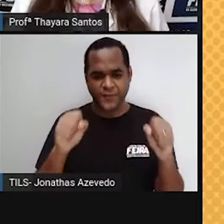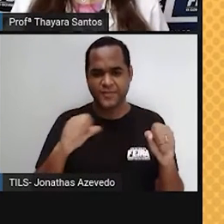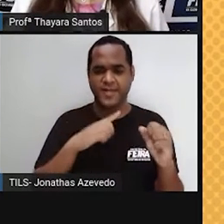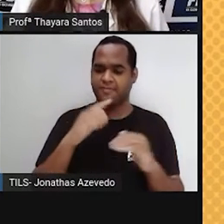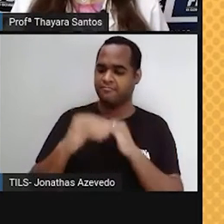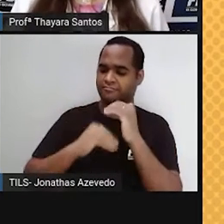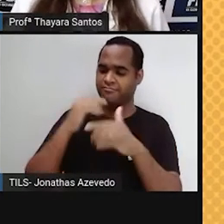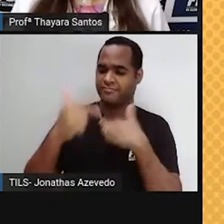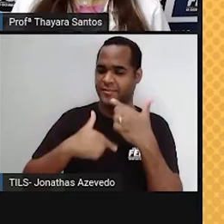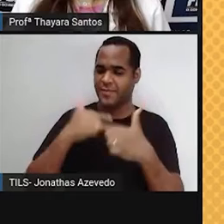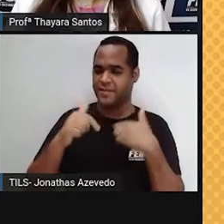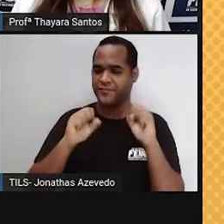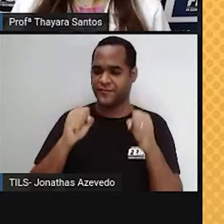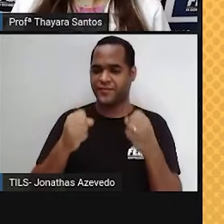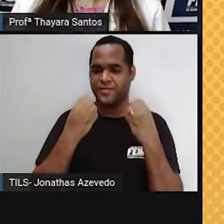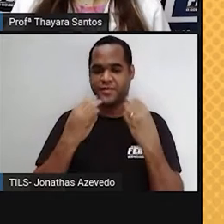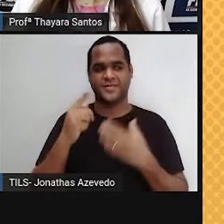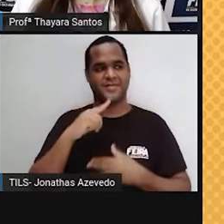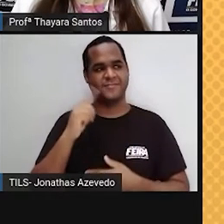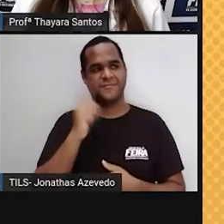do outro lado, tá? Vamos lá.